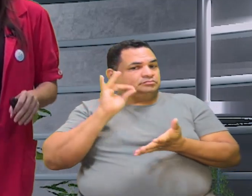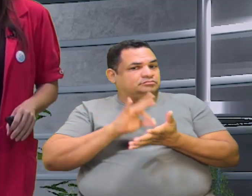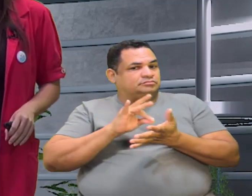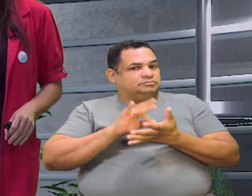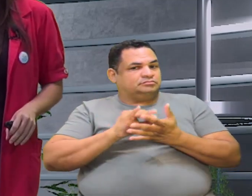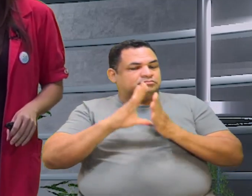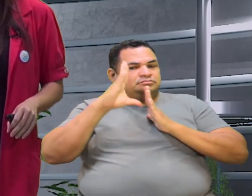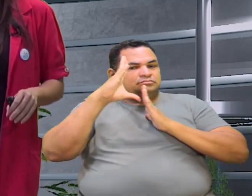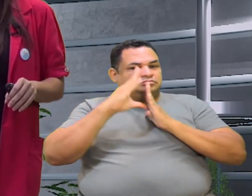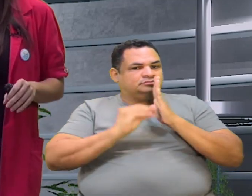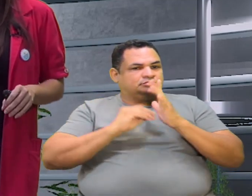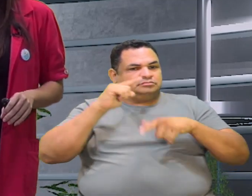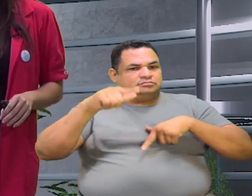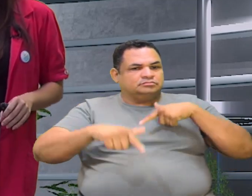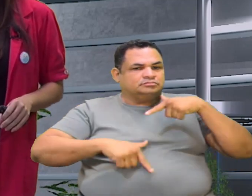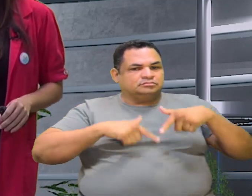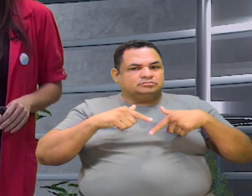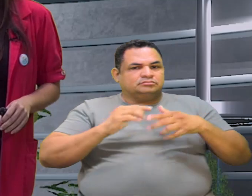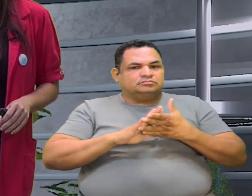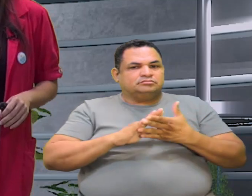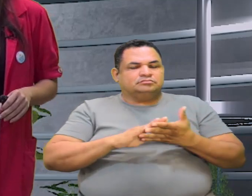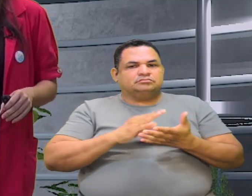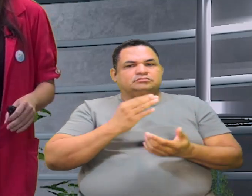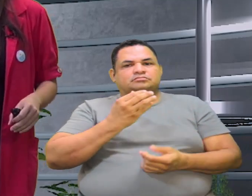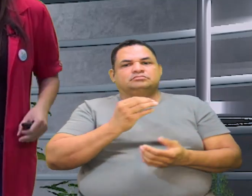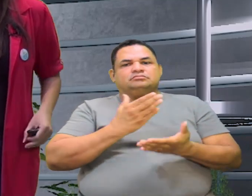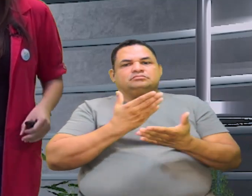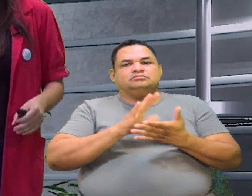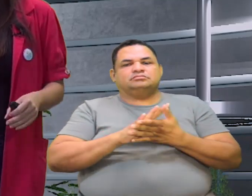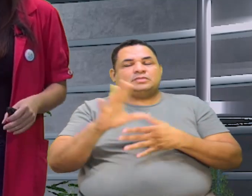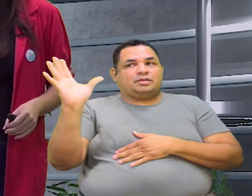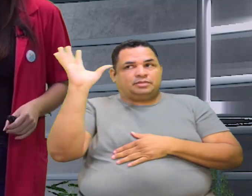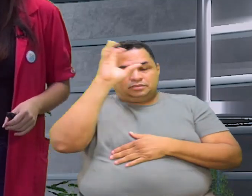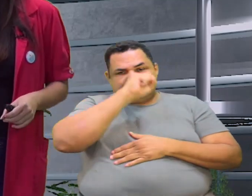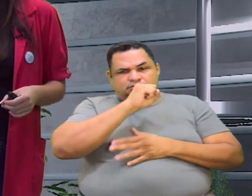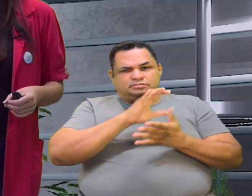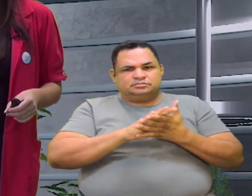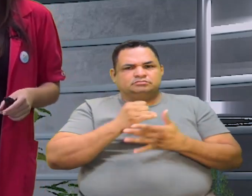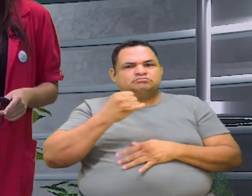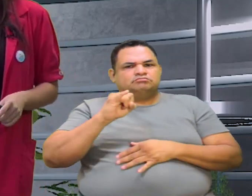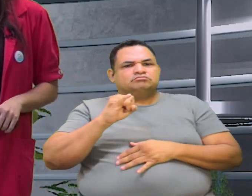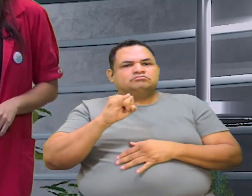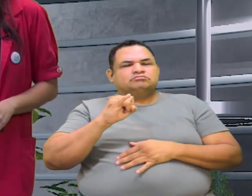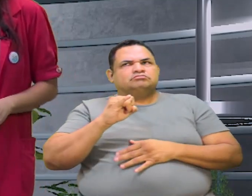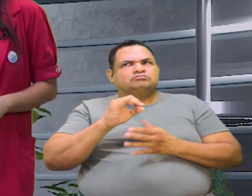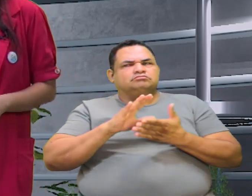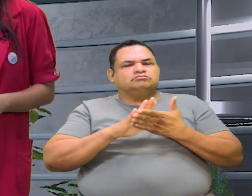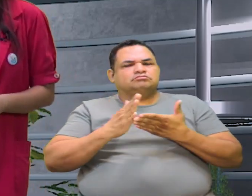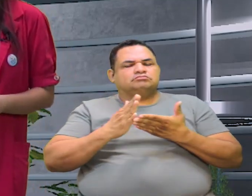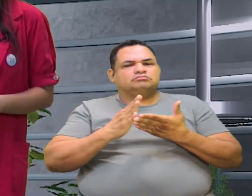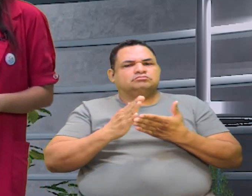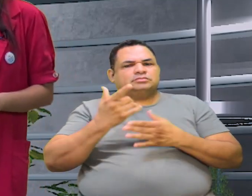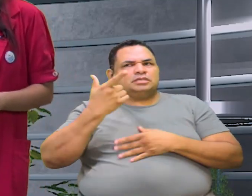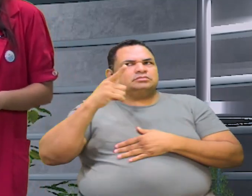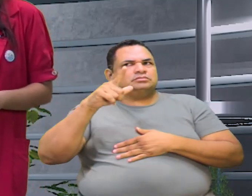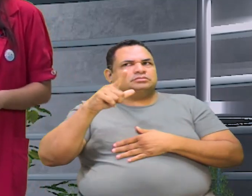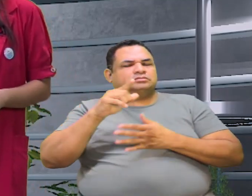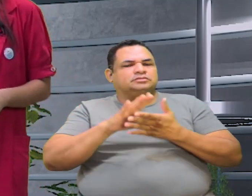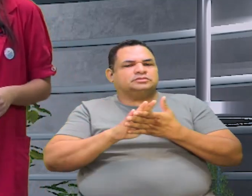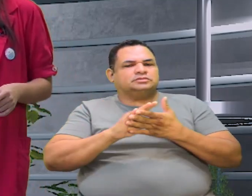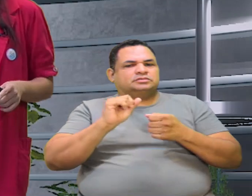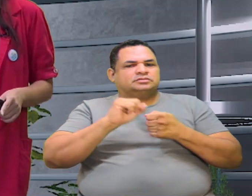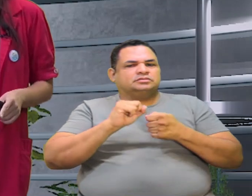conteúdos trabalhados na aula ponto 1 foram fixados. Será que você conseguiu resolver todas as questões? É isso que a gente vai ver